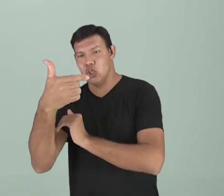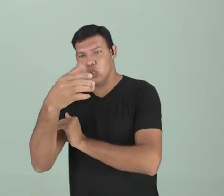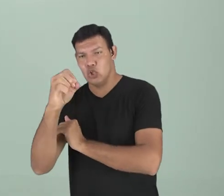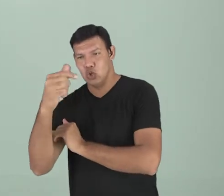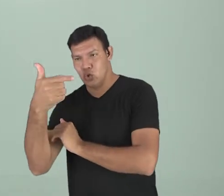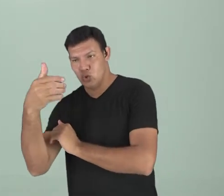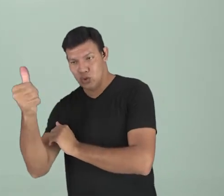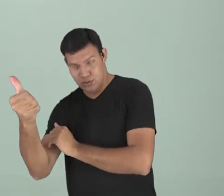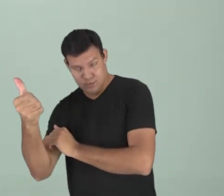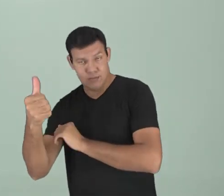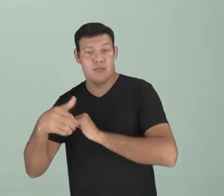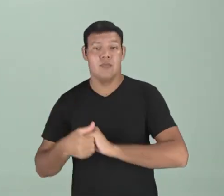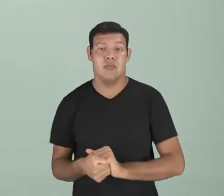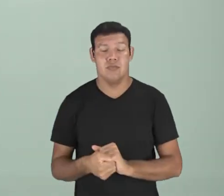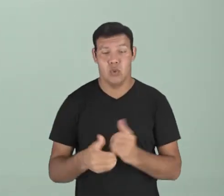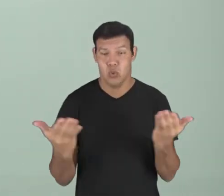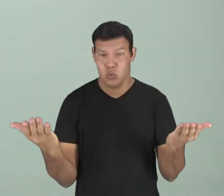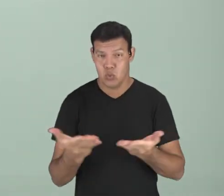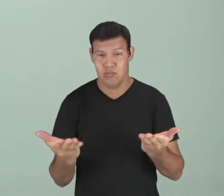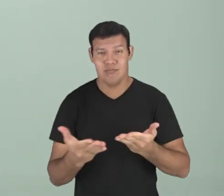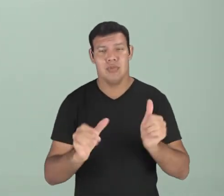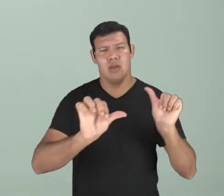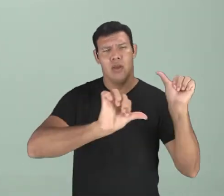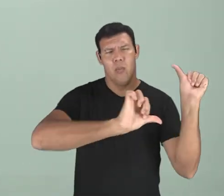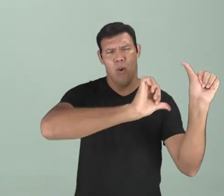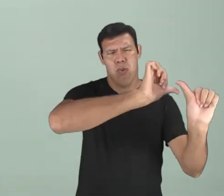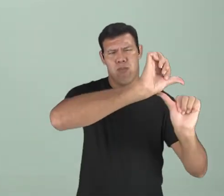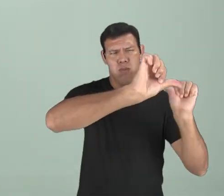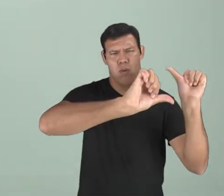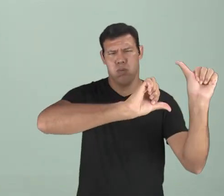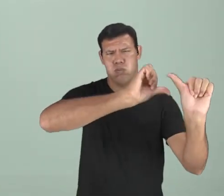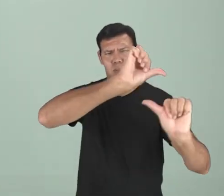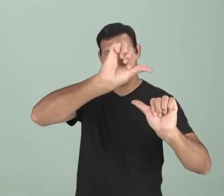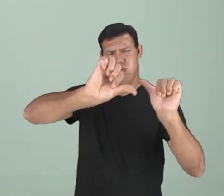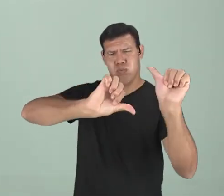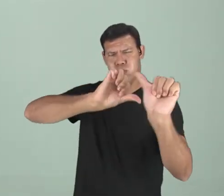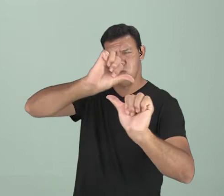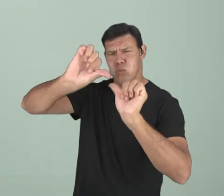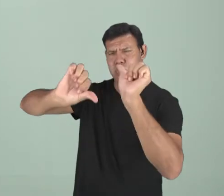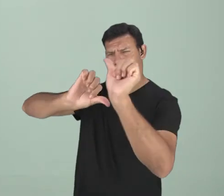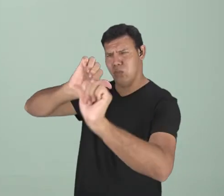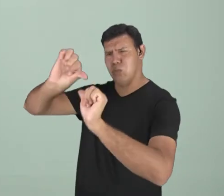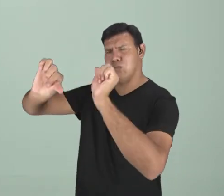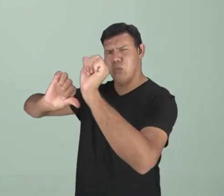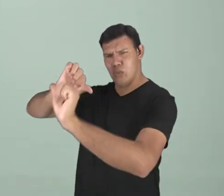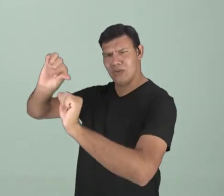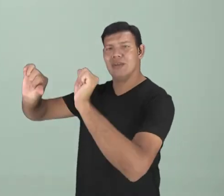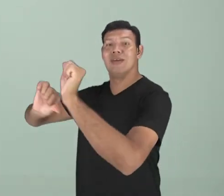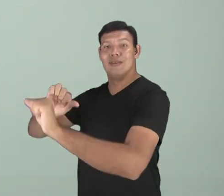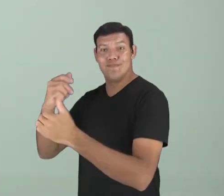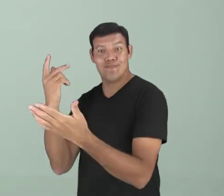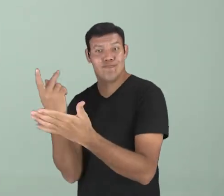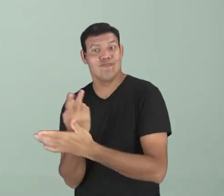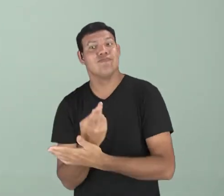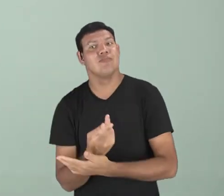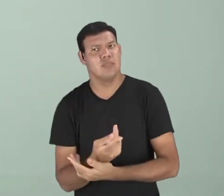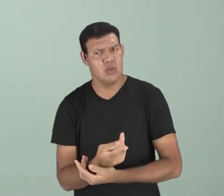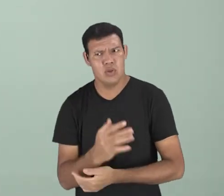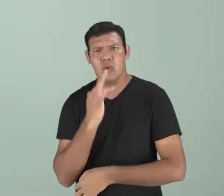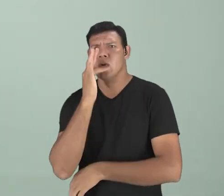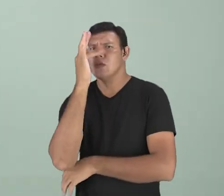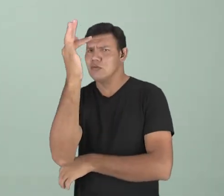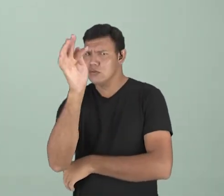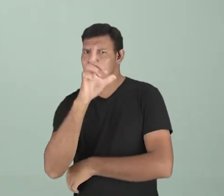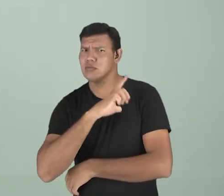está atualmente, muitas transformações no espaço geográfico brasileiro aconteceram, certo? E muitas ainda podem